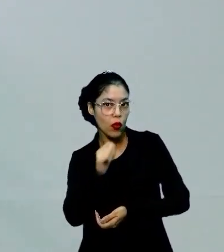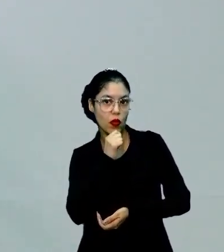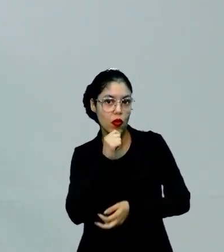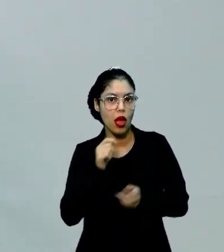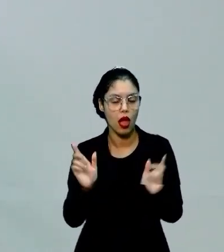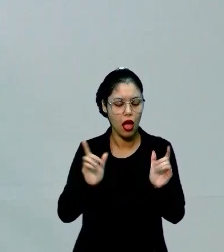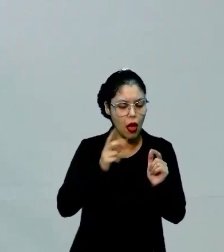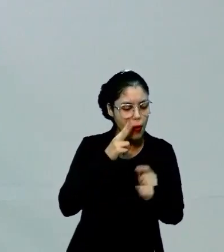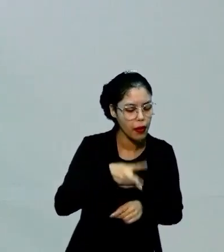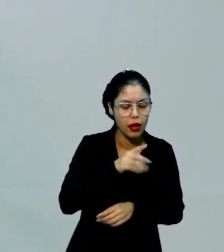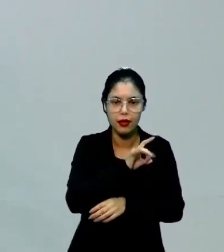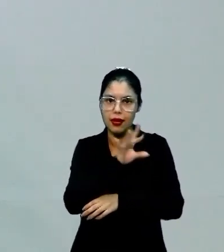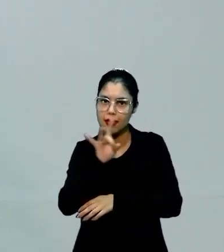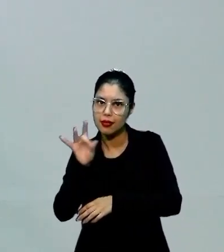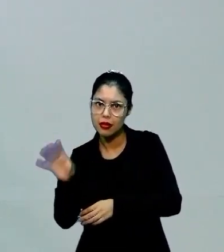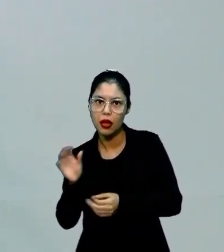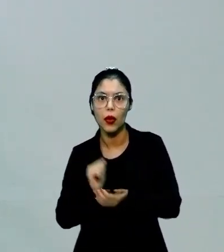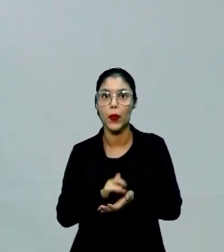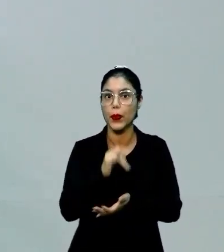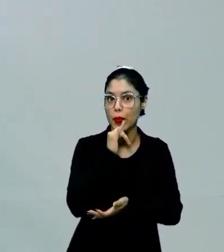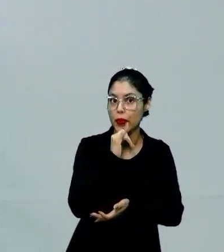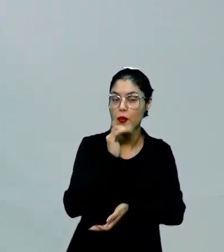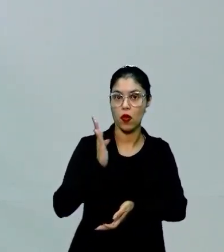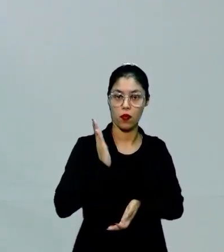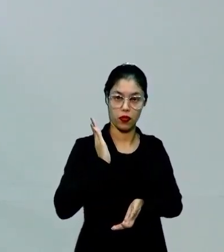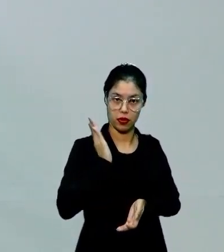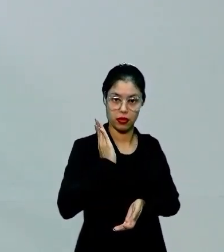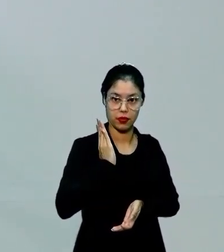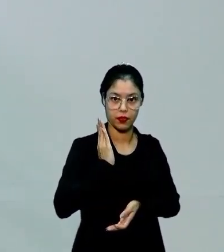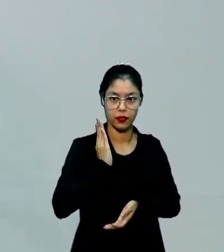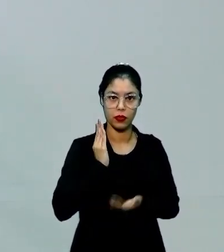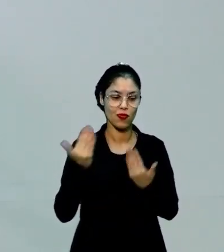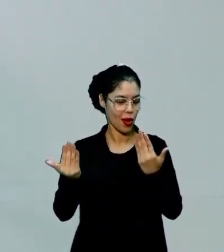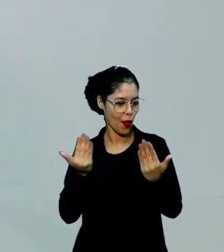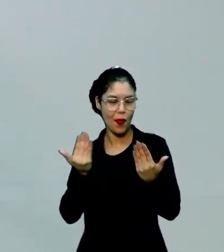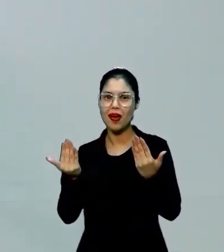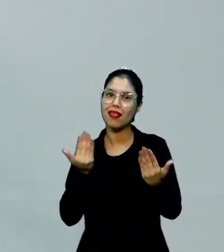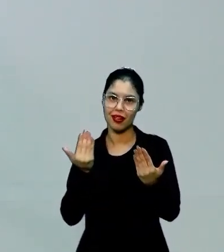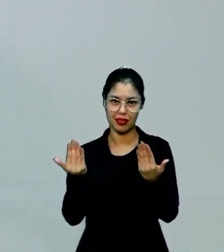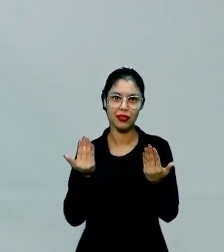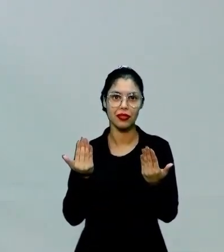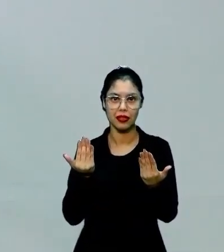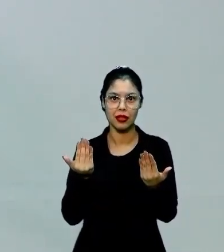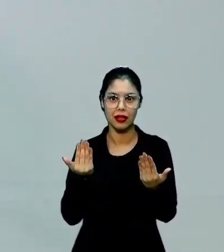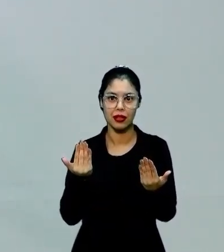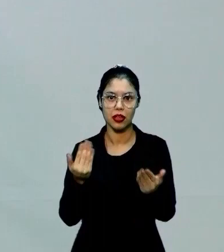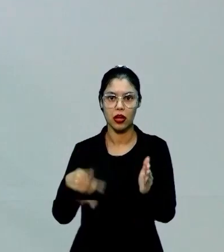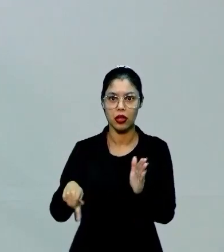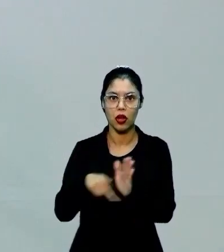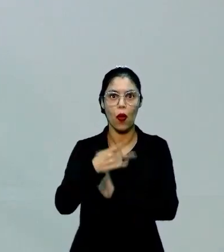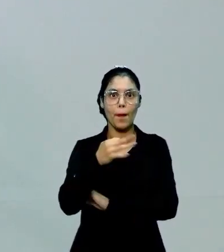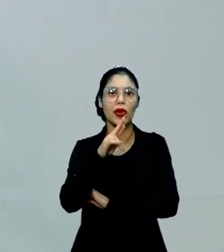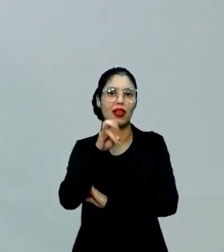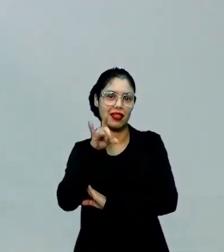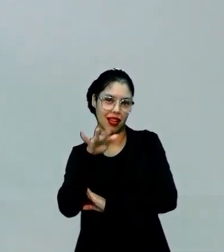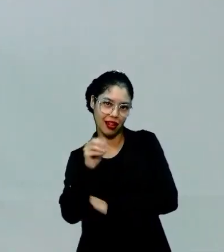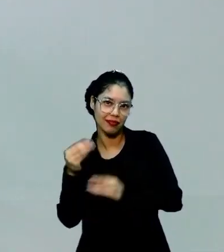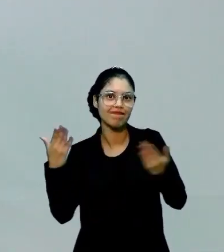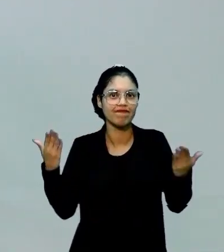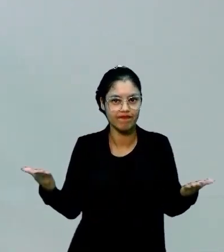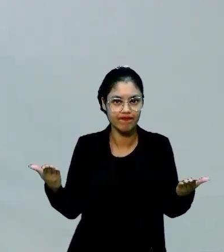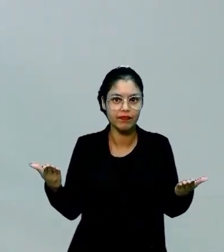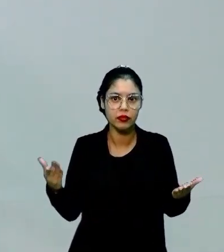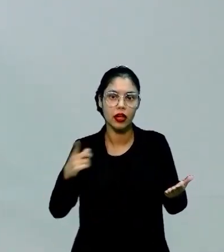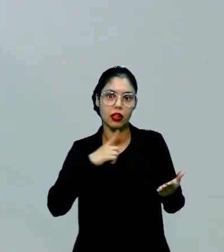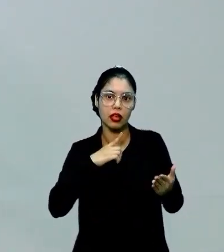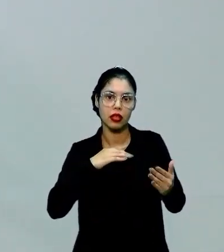Os interesses da classe burguesa não são compatíveis com os interesses do proletariado. Então nós temos